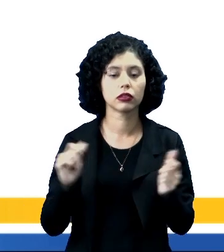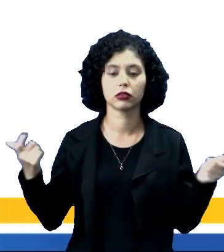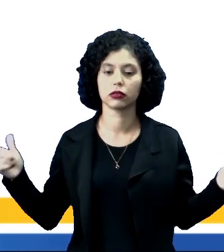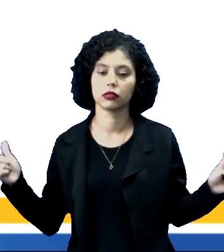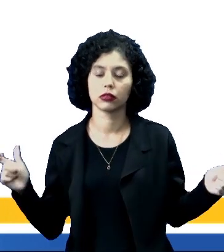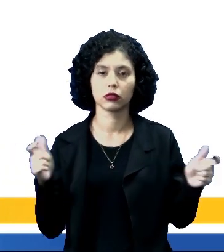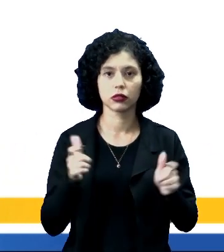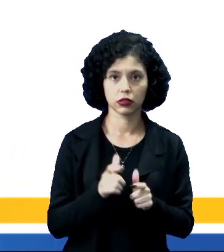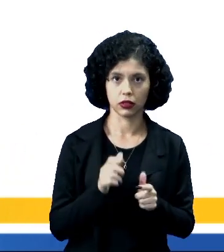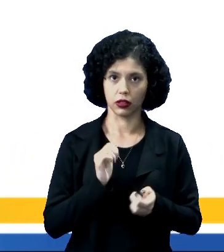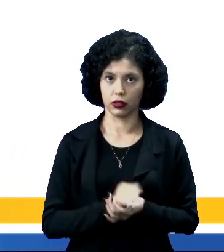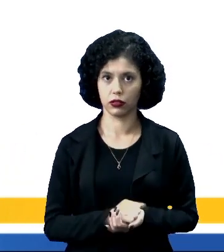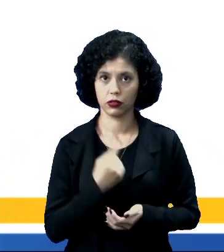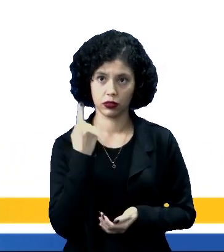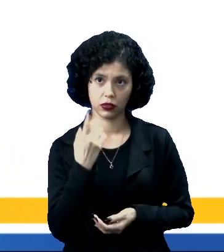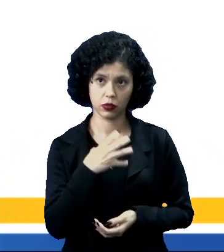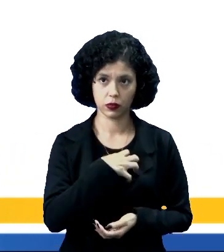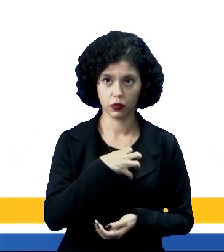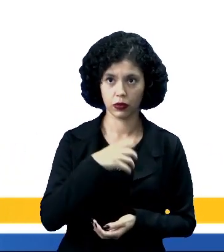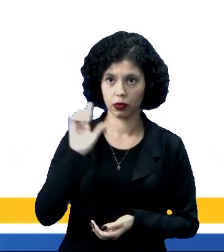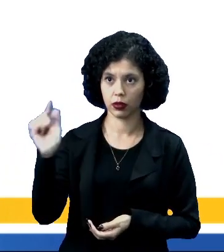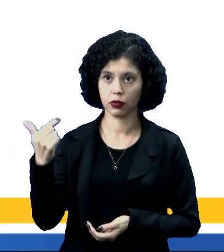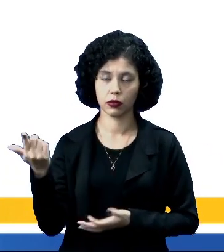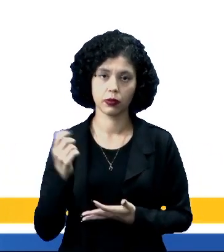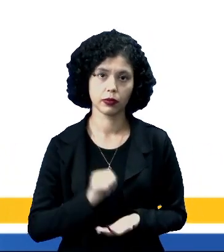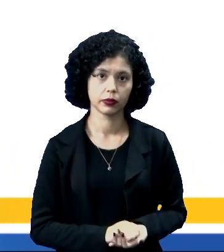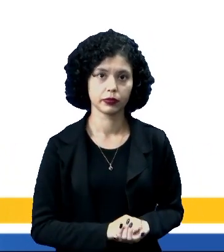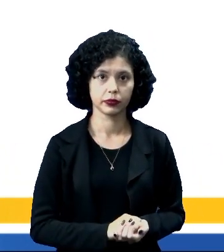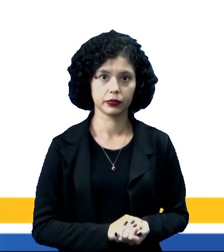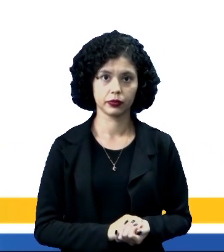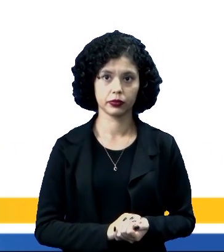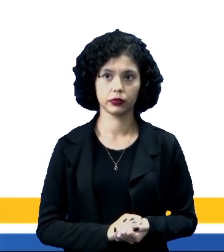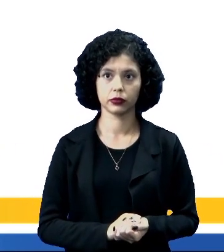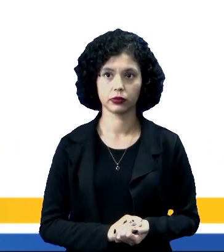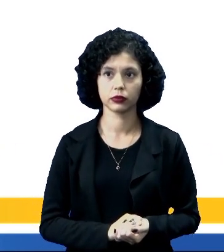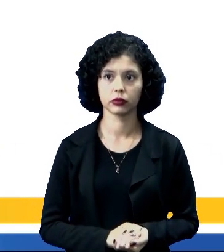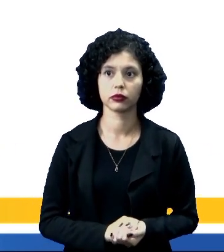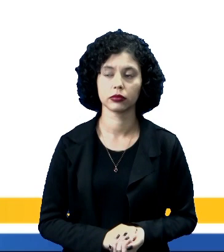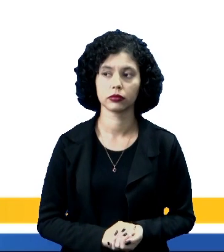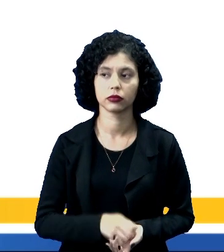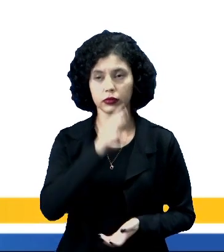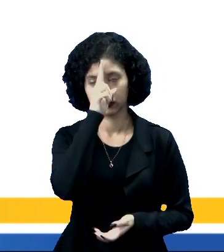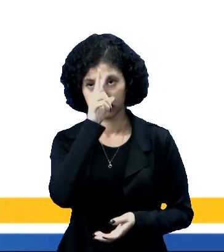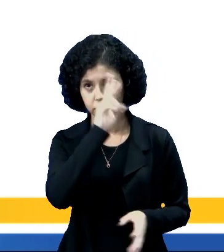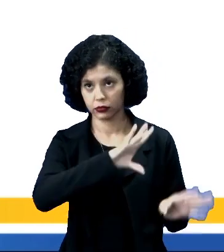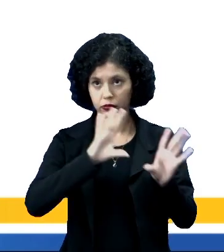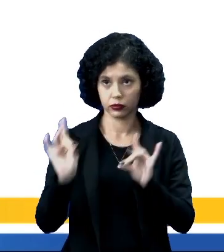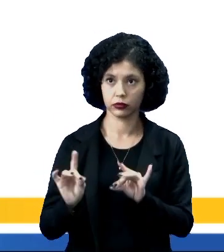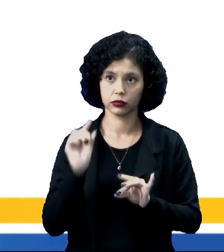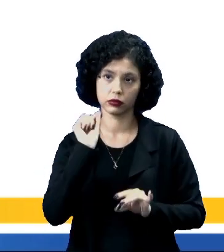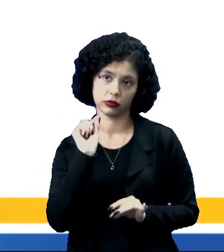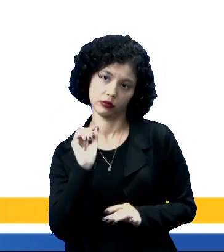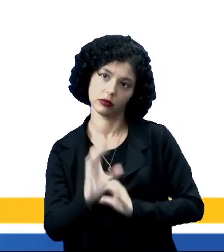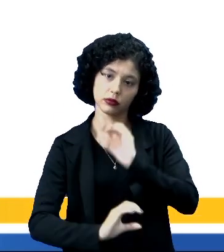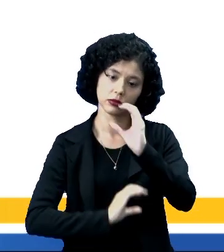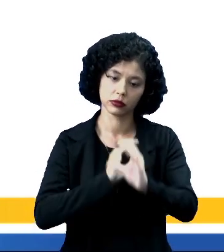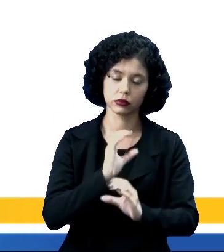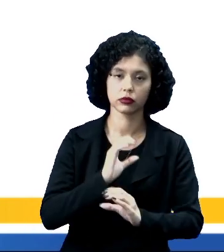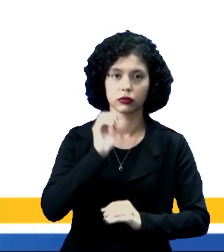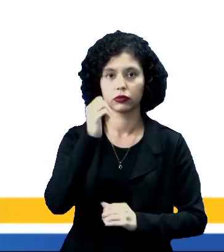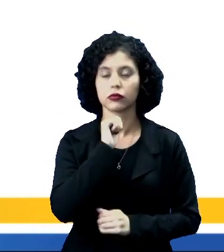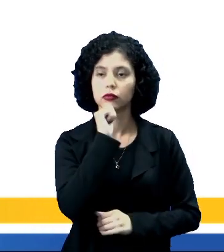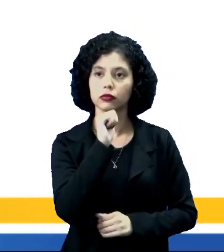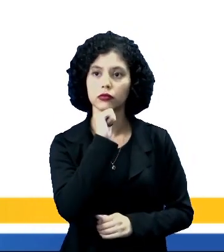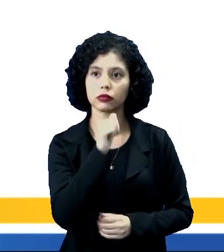de tamanhos de uma fase de um momento para o outro E aí vale a gente trazer que esse ciclo